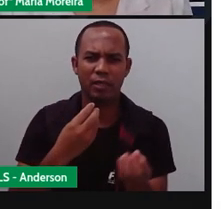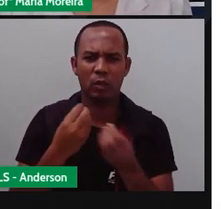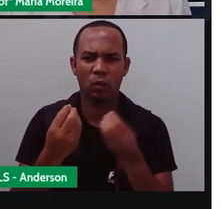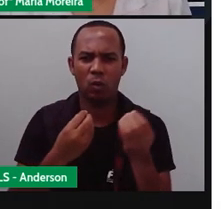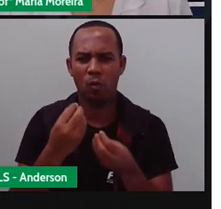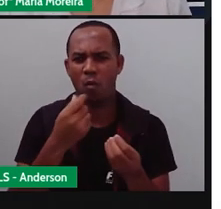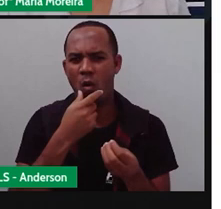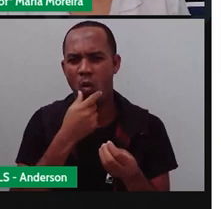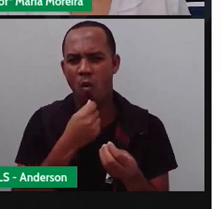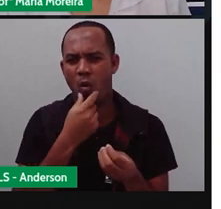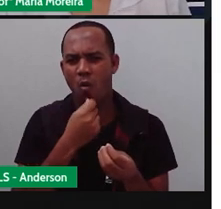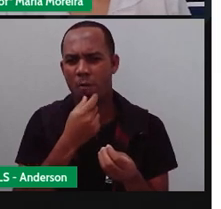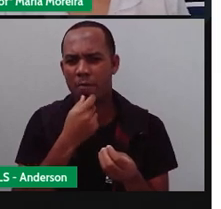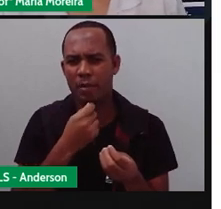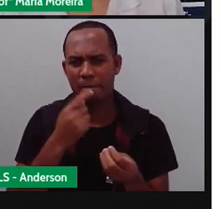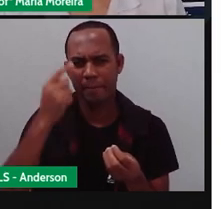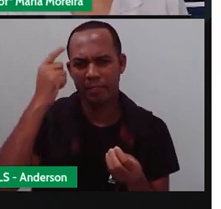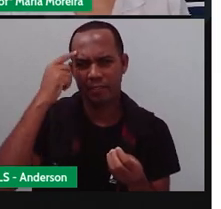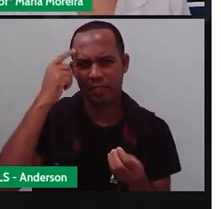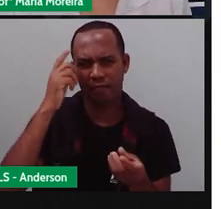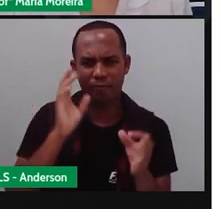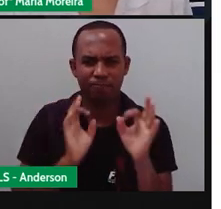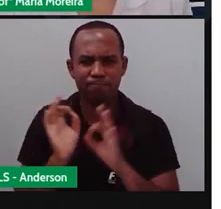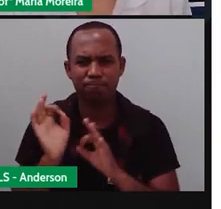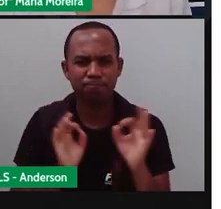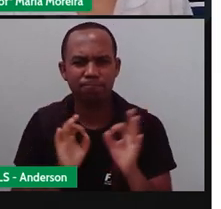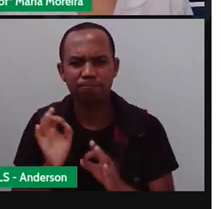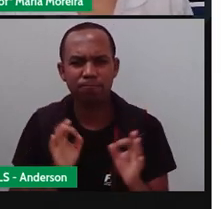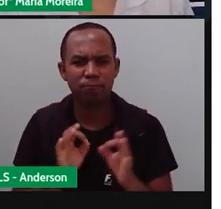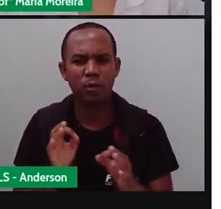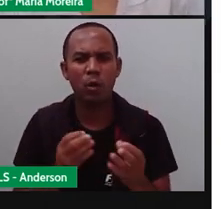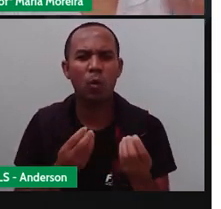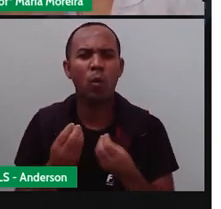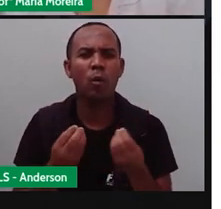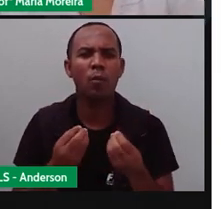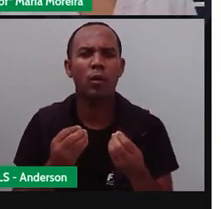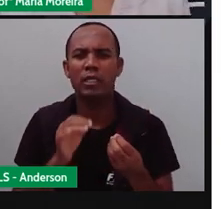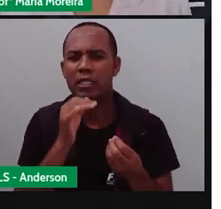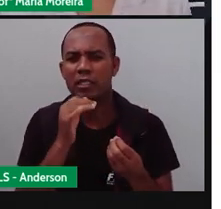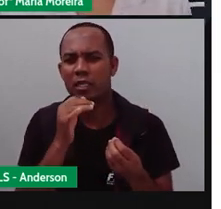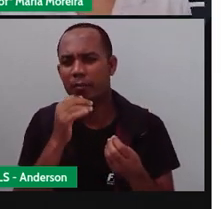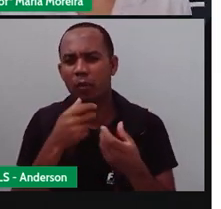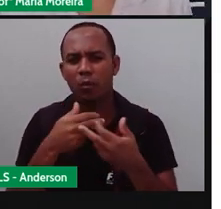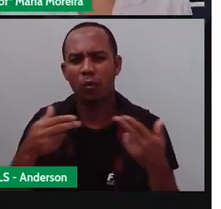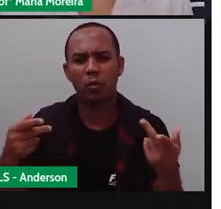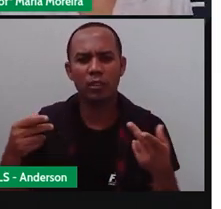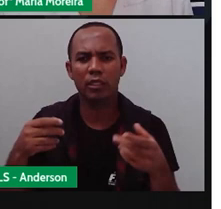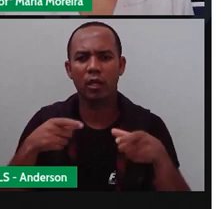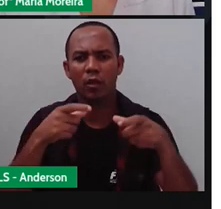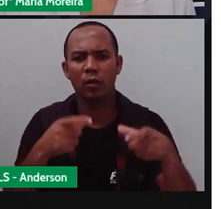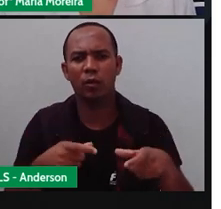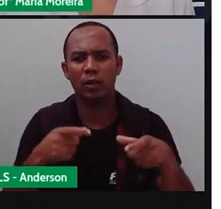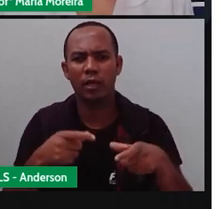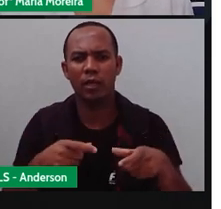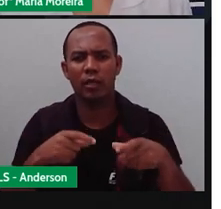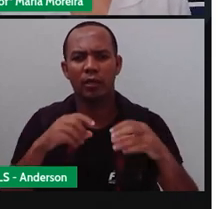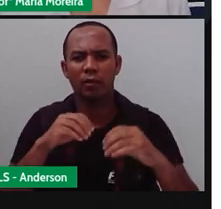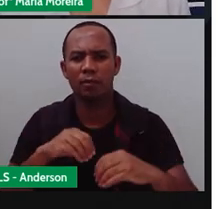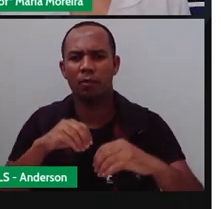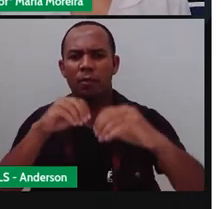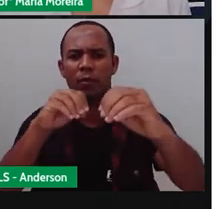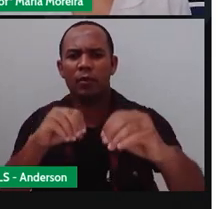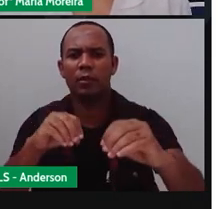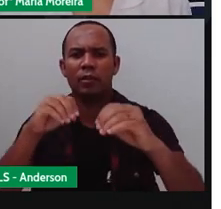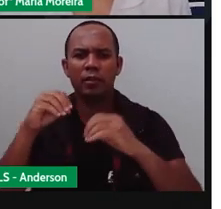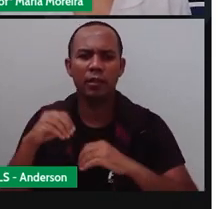como a gente já viu isso aqui pois para sobreviver o estado teve que transportar objetos né e